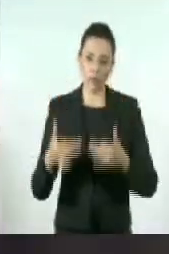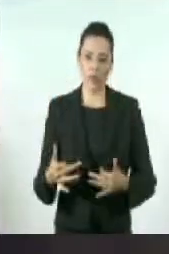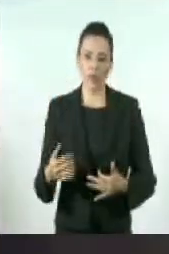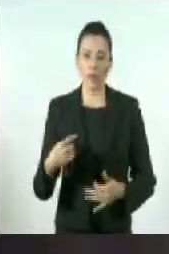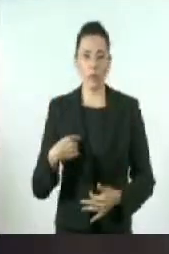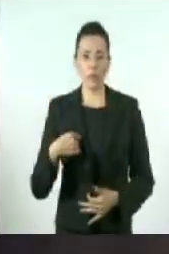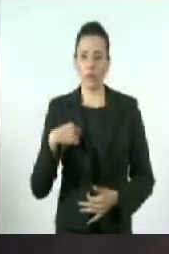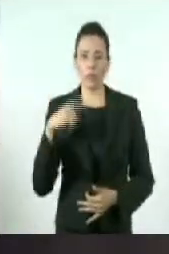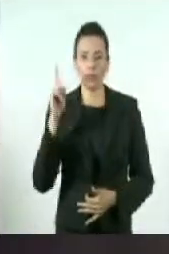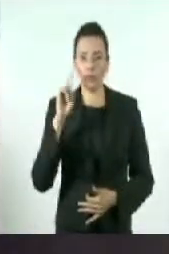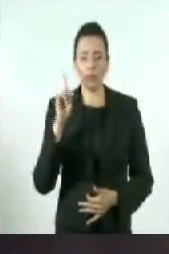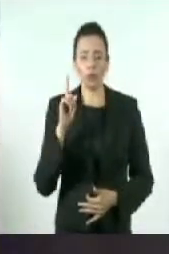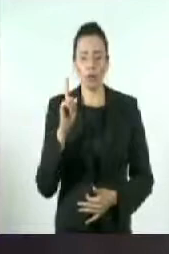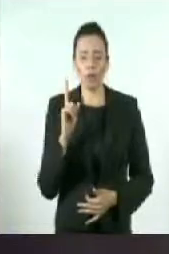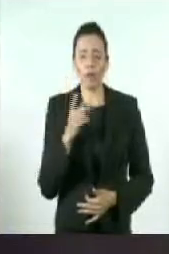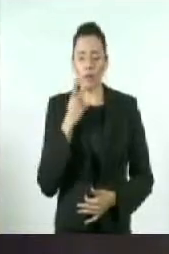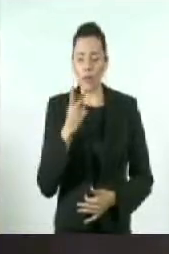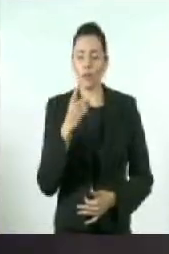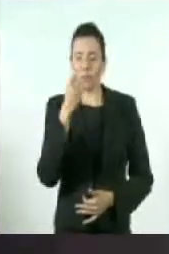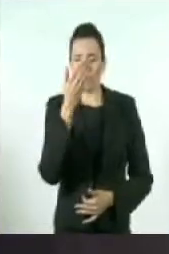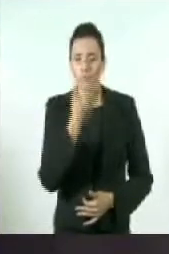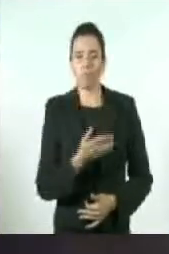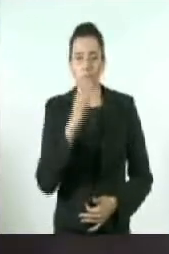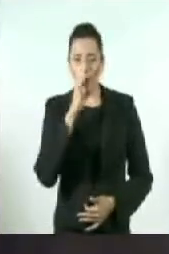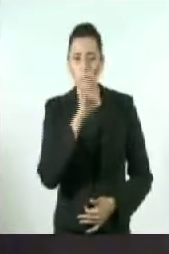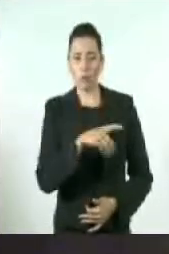e bastante... prudente em relação aos